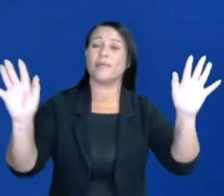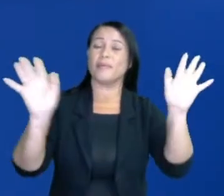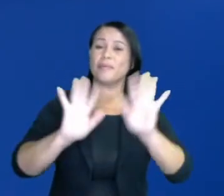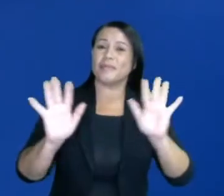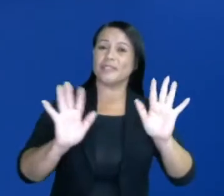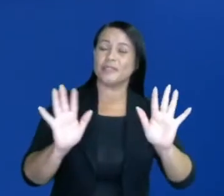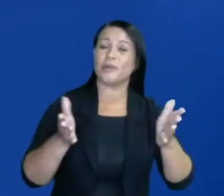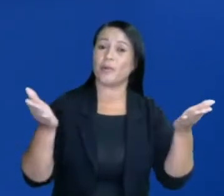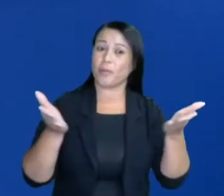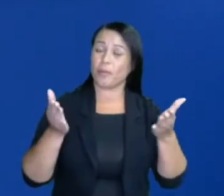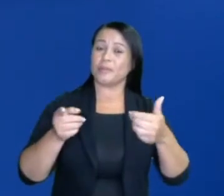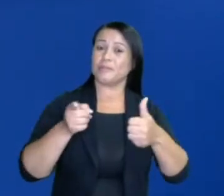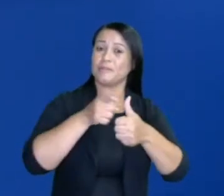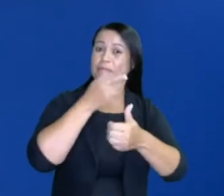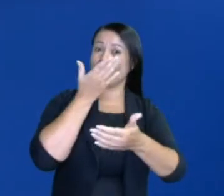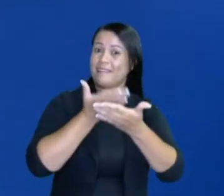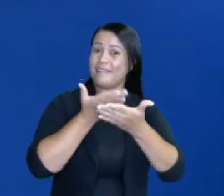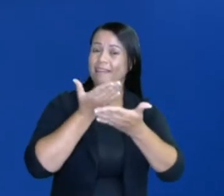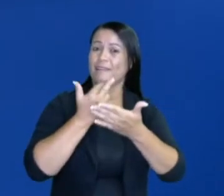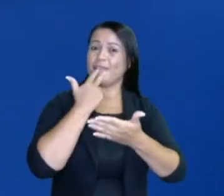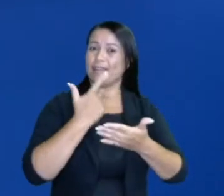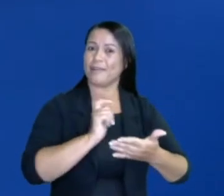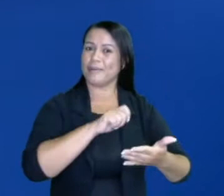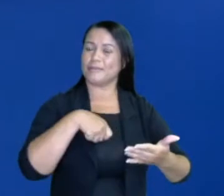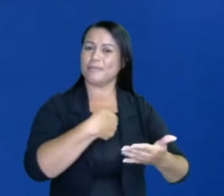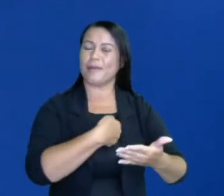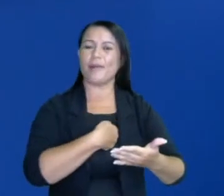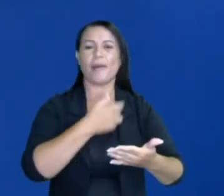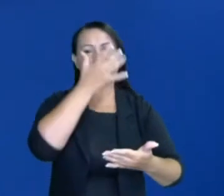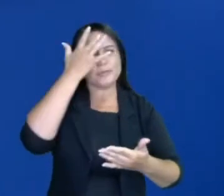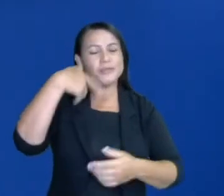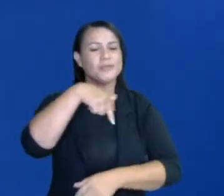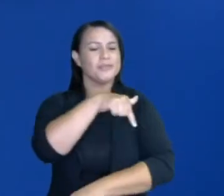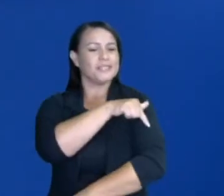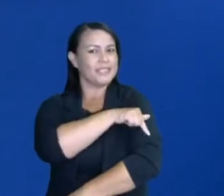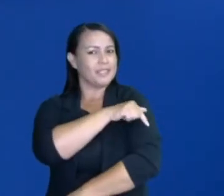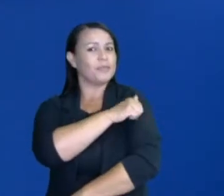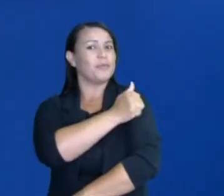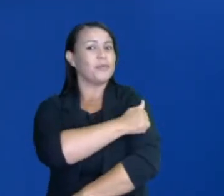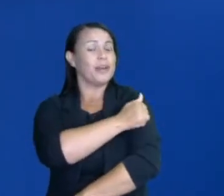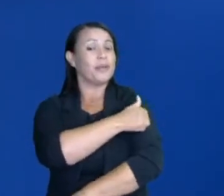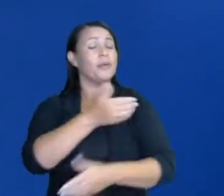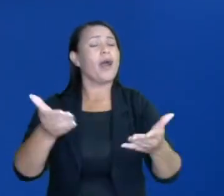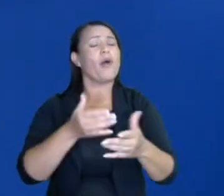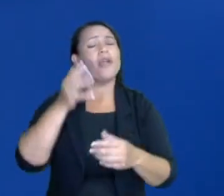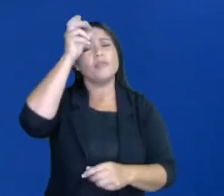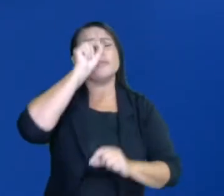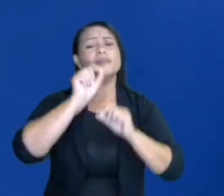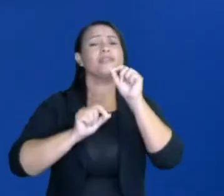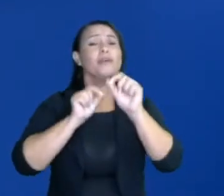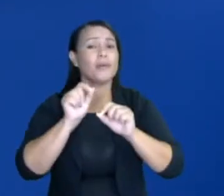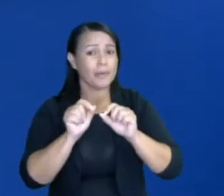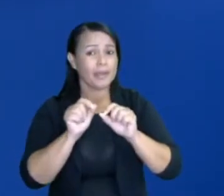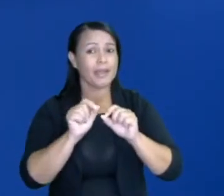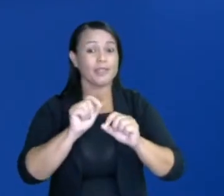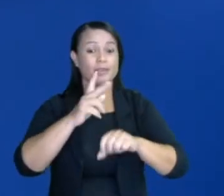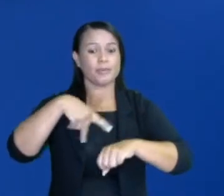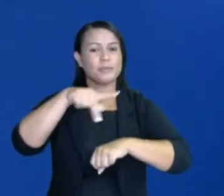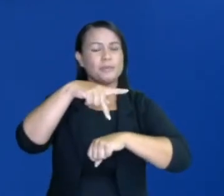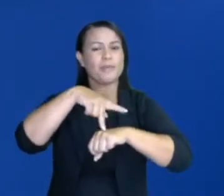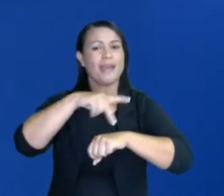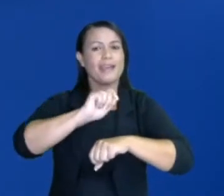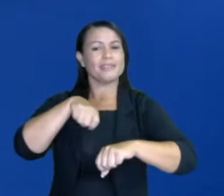Oi, pessoal! Hoje é a nossa primeira aula de língua espanhola para a turma do 7º ano e hoje nós vamos aprender sobre os